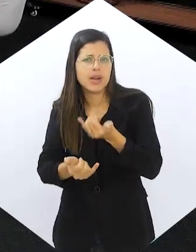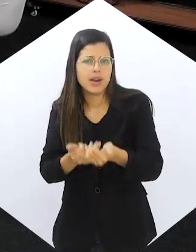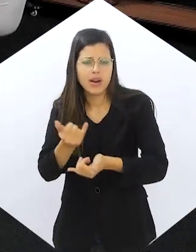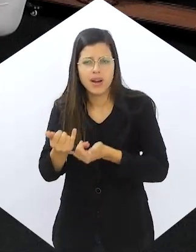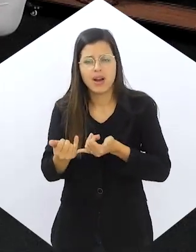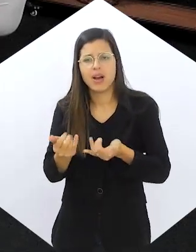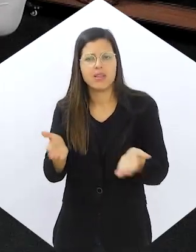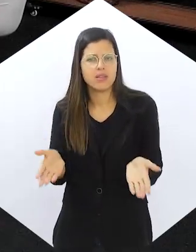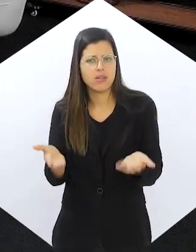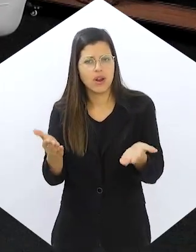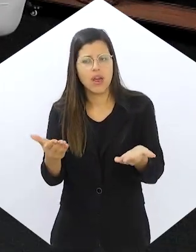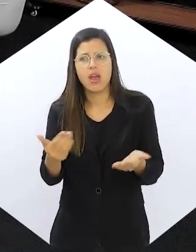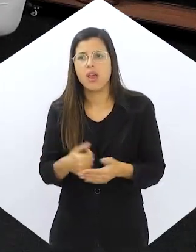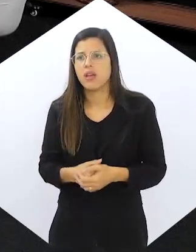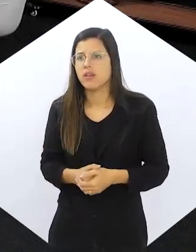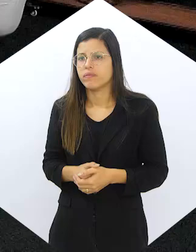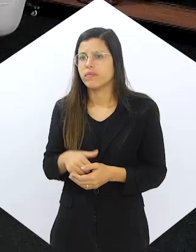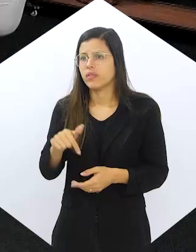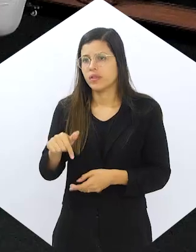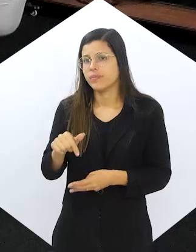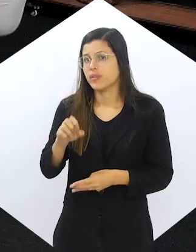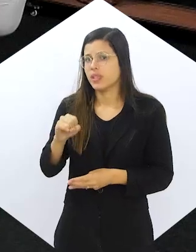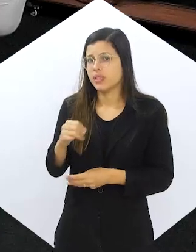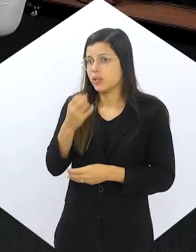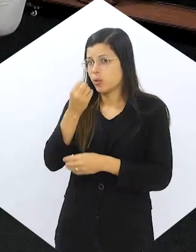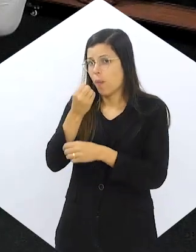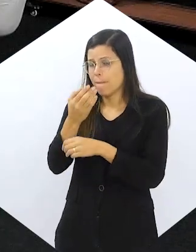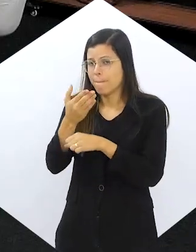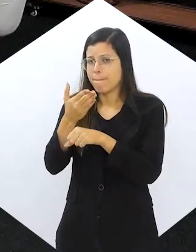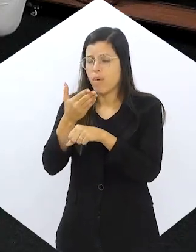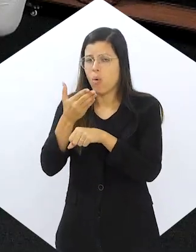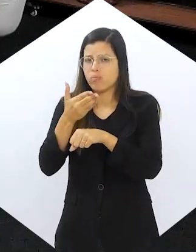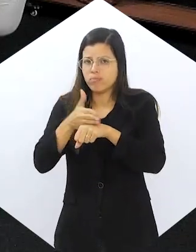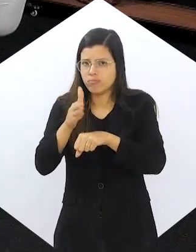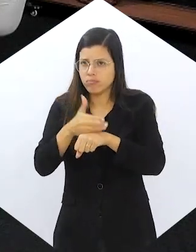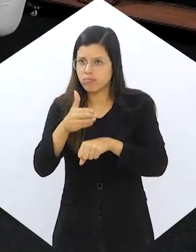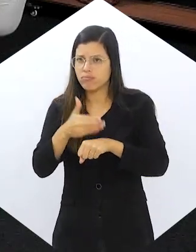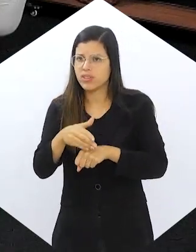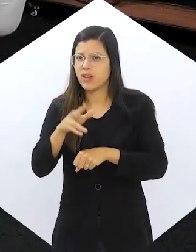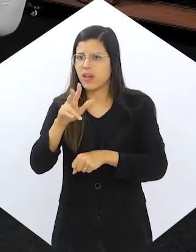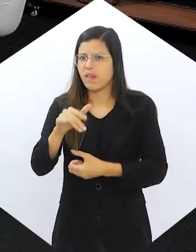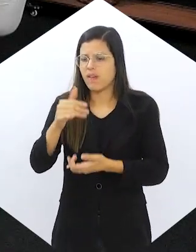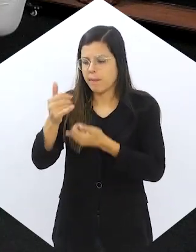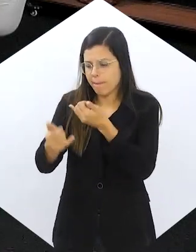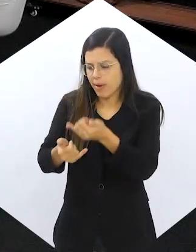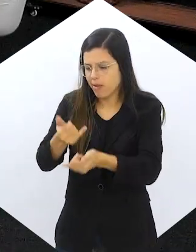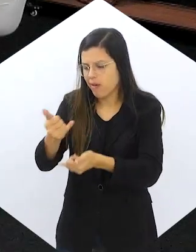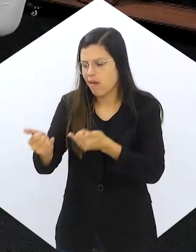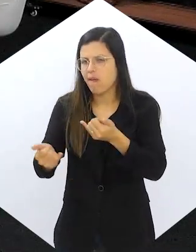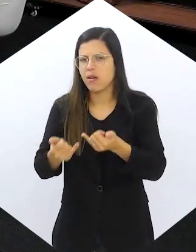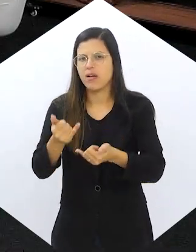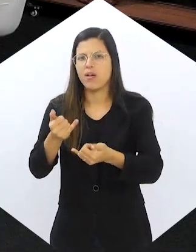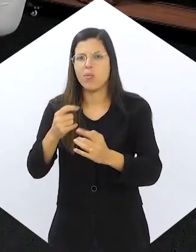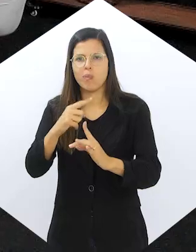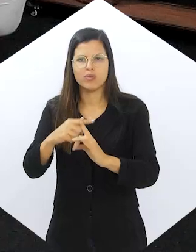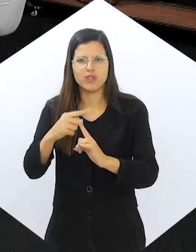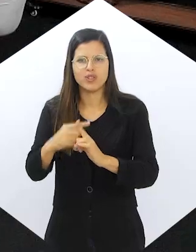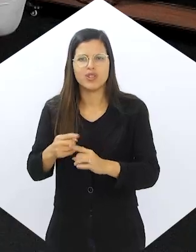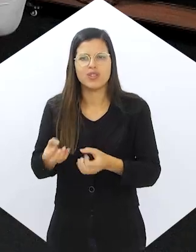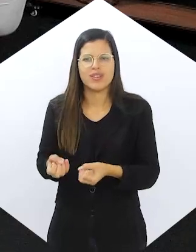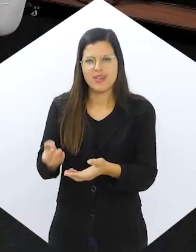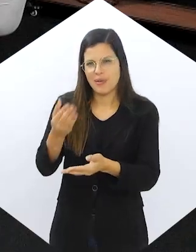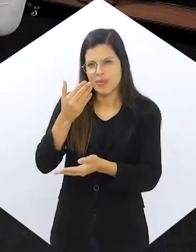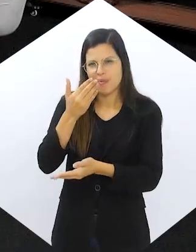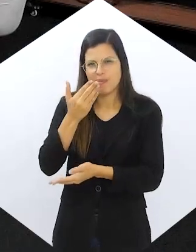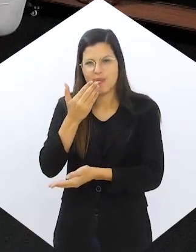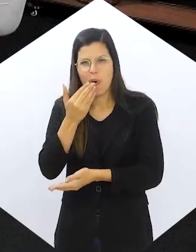brinca, Buscar um oprimido. bom adestrador, que se for E o um bom adestrador adestrador também ele vai ensinando com brincando, reforço coisa, positivo, coisa- petisco. é